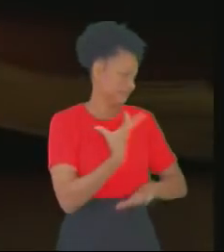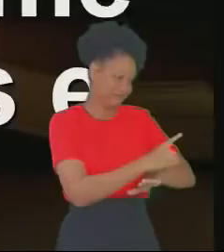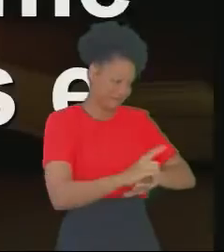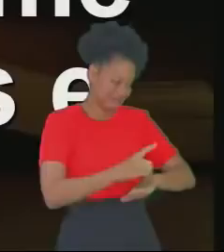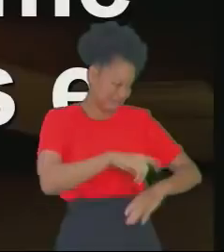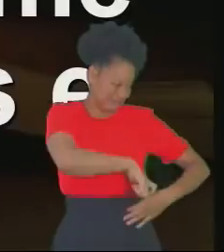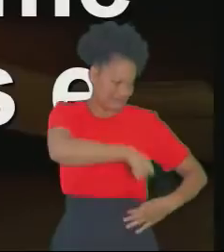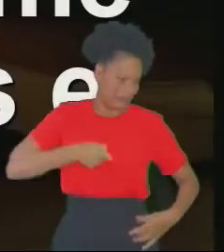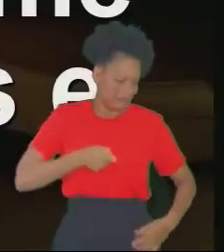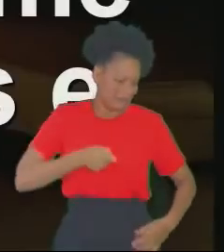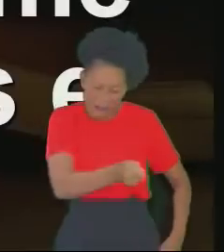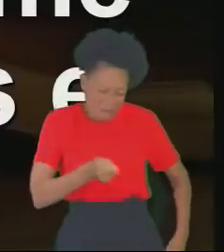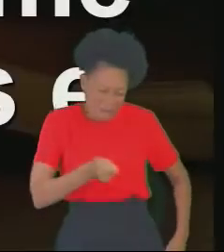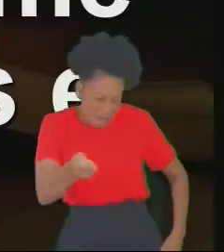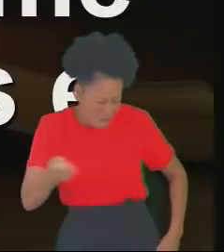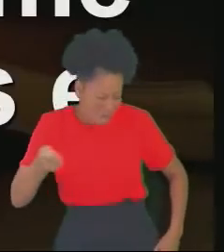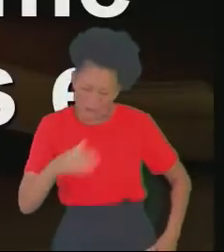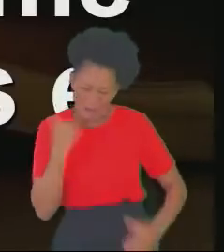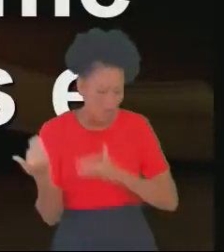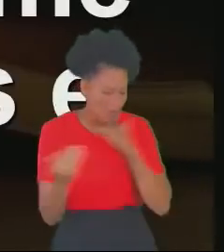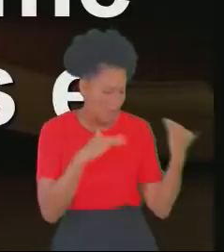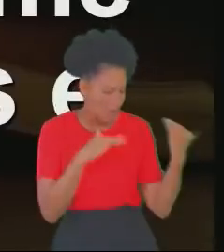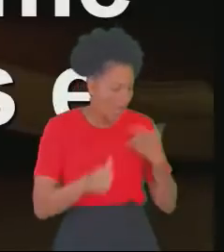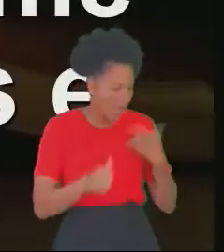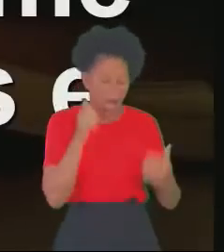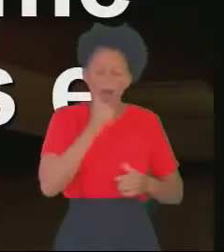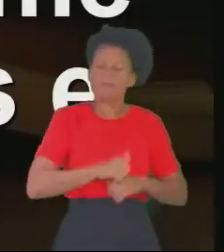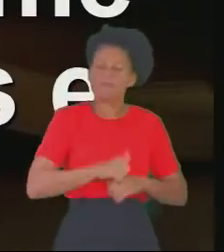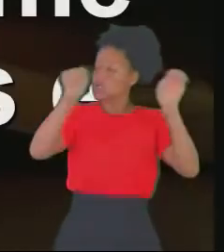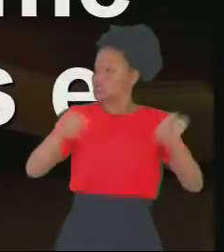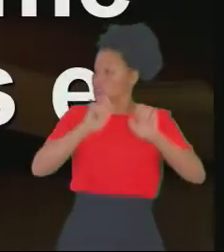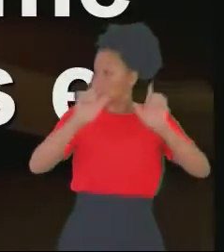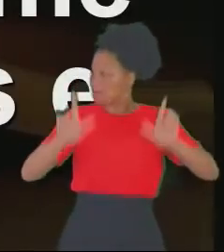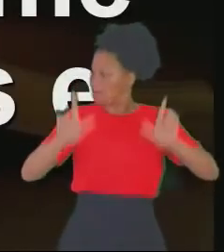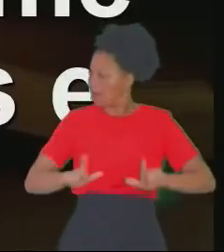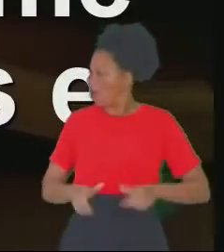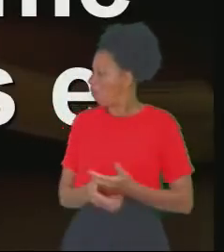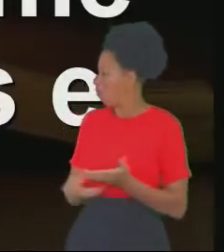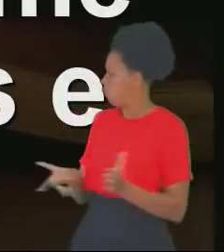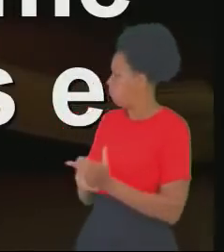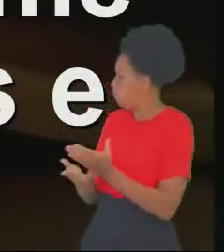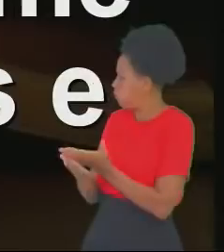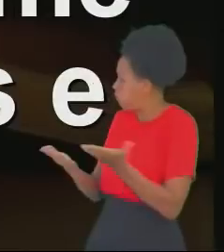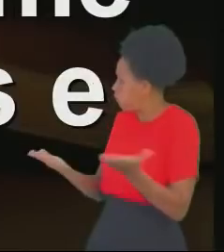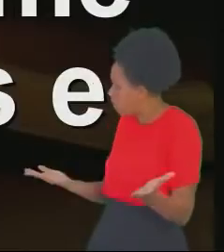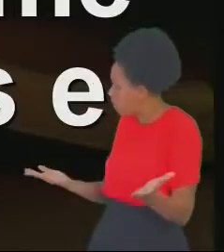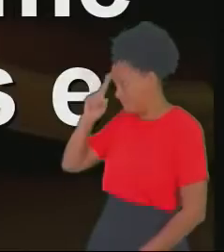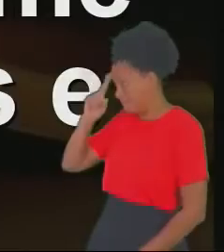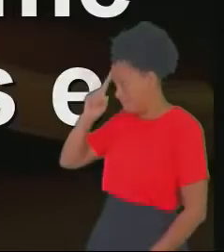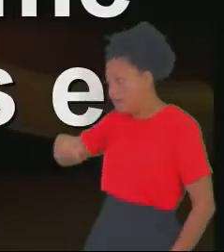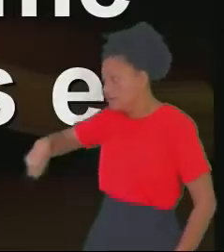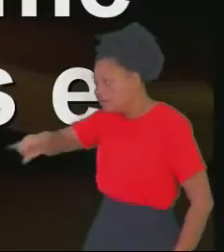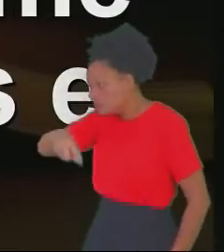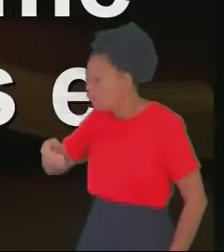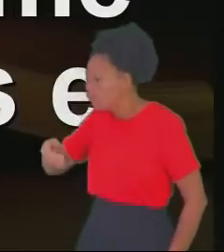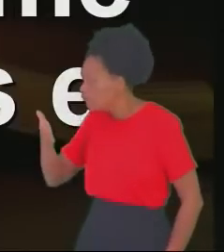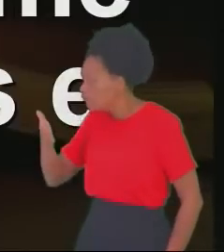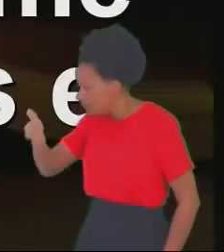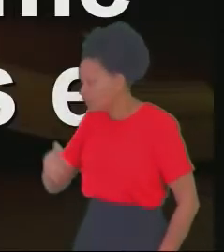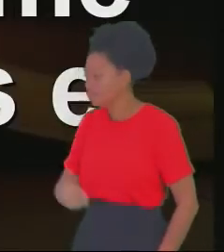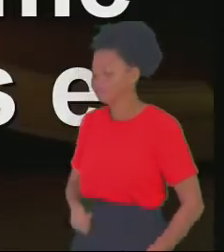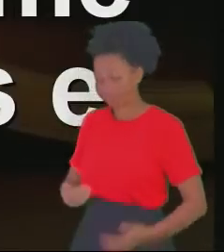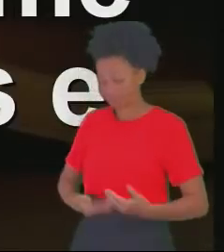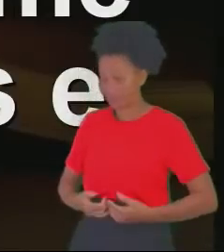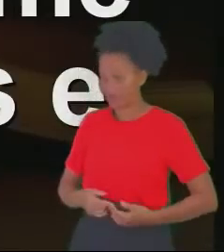Dois. Então Jezabel mandou um mensageiro a Elias a dizer-lhe: assim